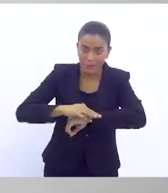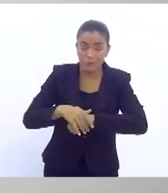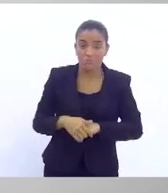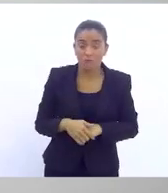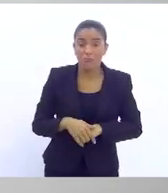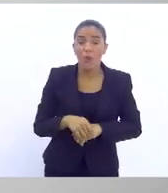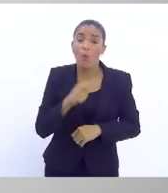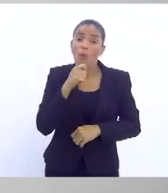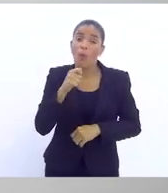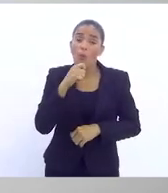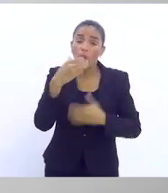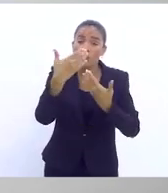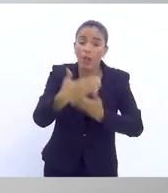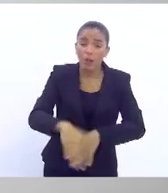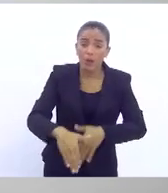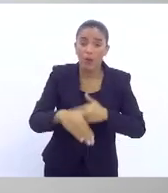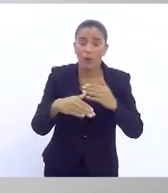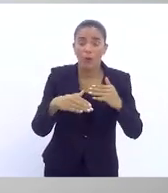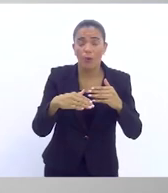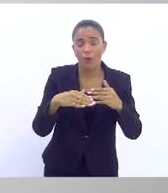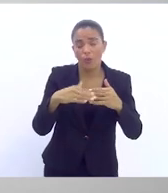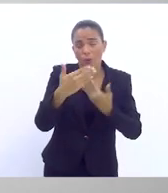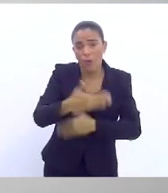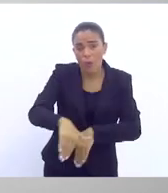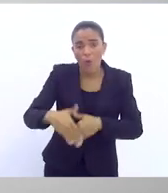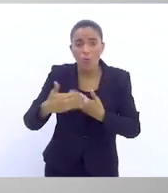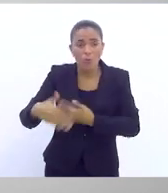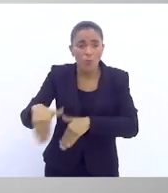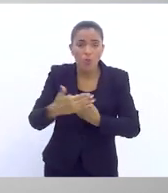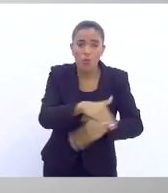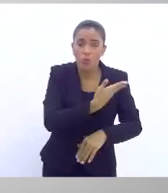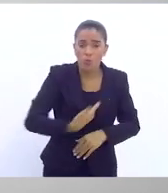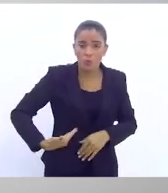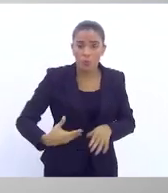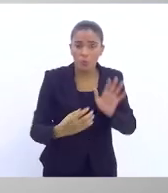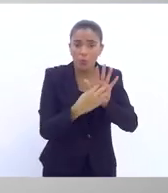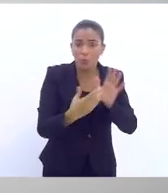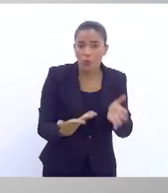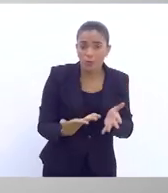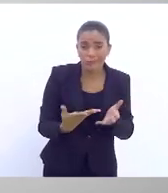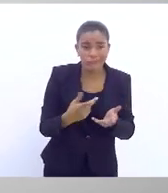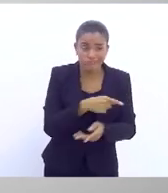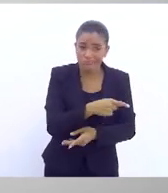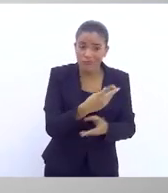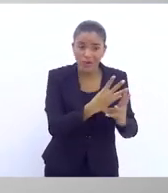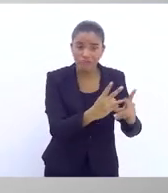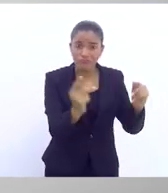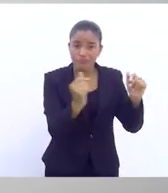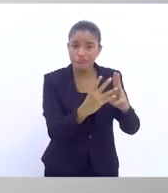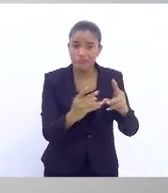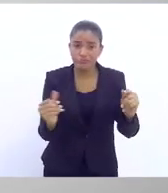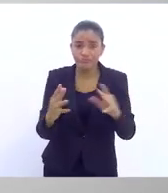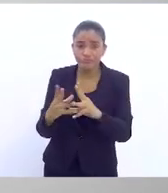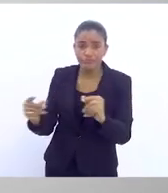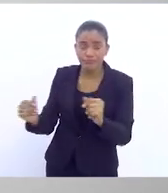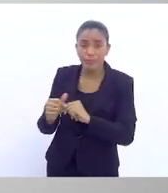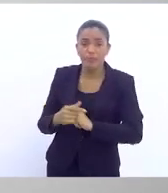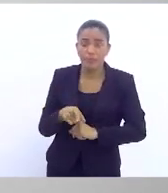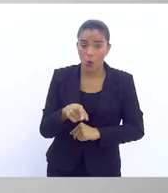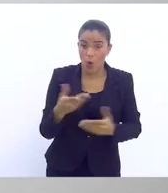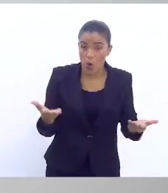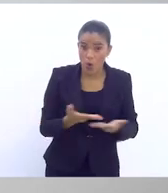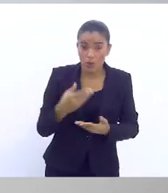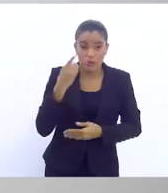e sem concurso público ele não existirá mais hoje deputada Marta